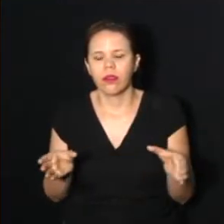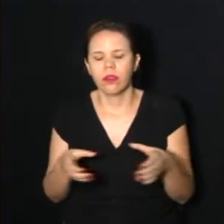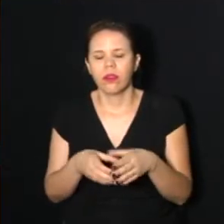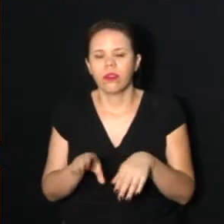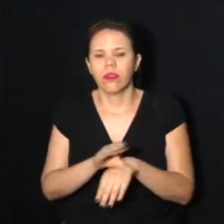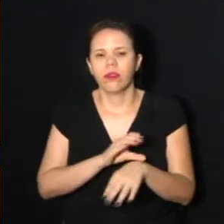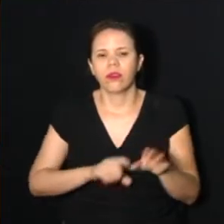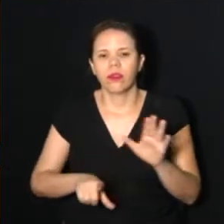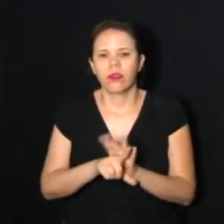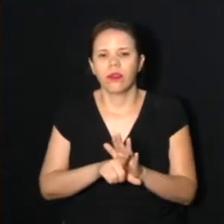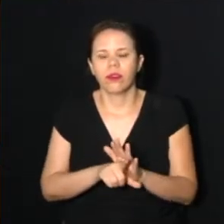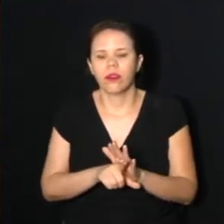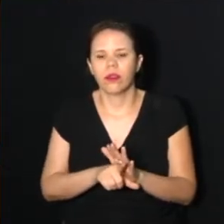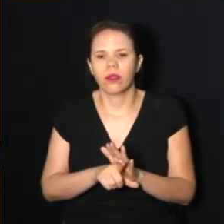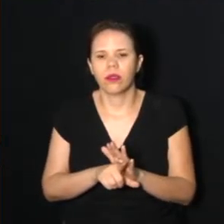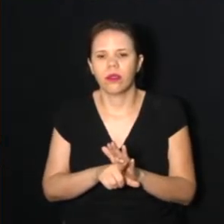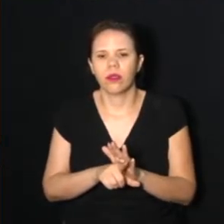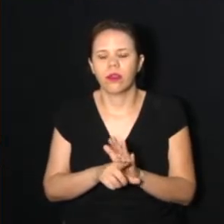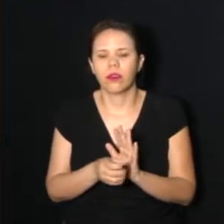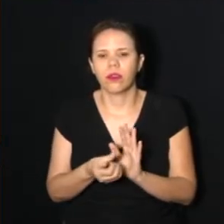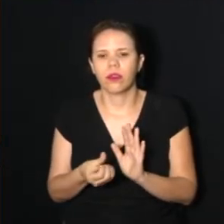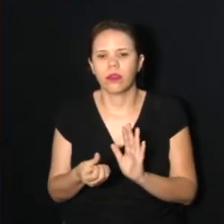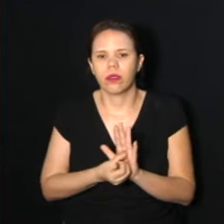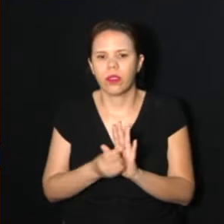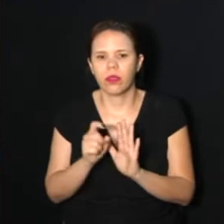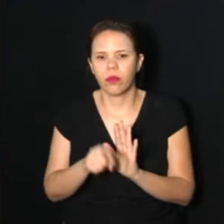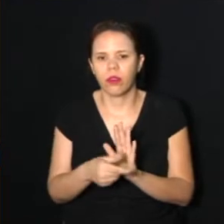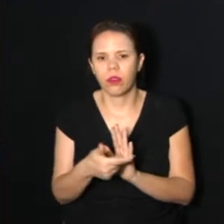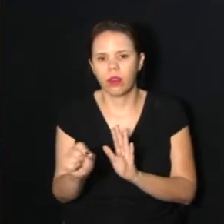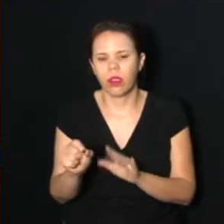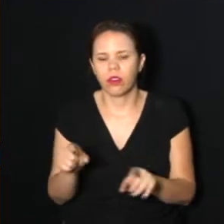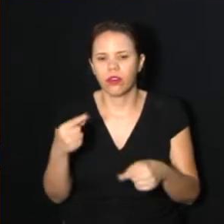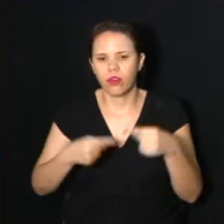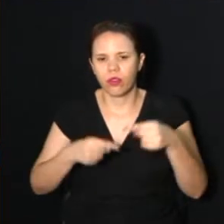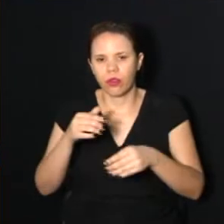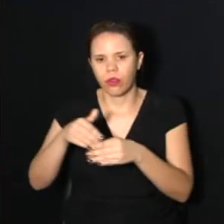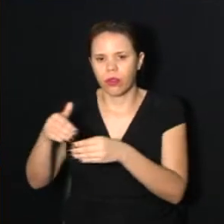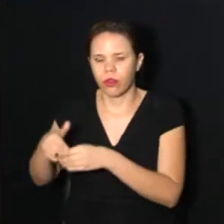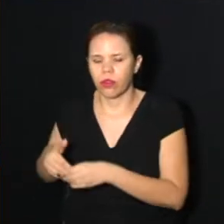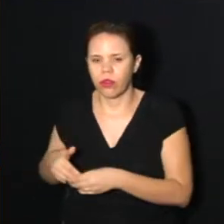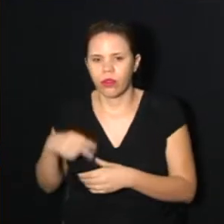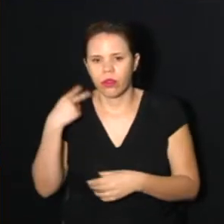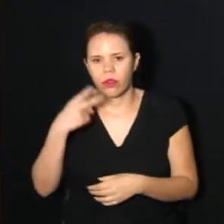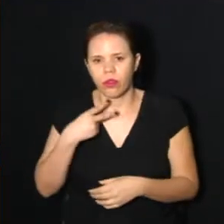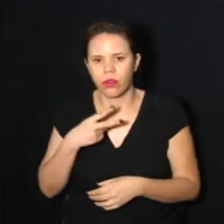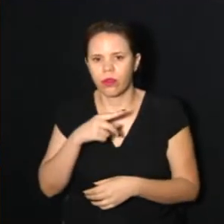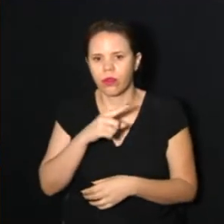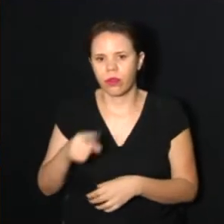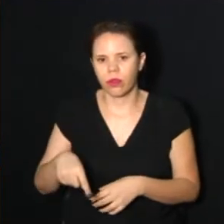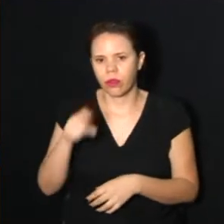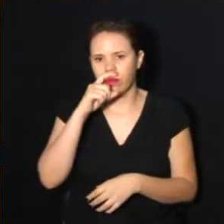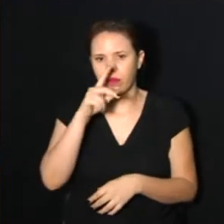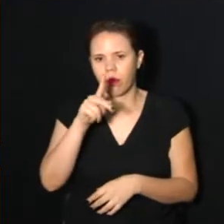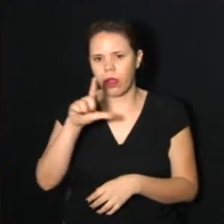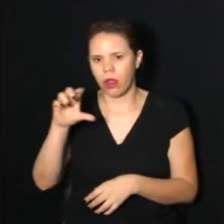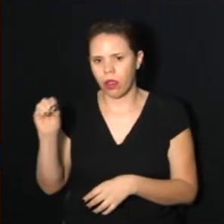Constituição e Legalidade. Item 6.10. Discussão e votação do parecer exalado pelo vereador Zé Carlos, favorável ao PLO